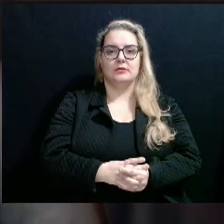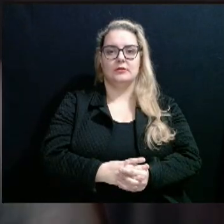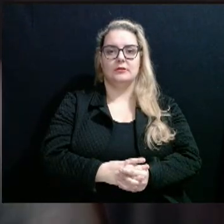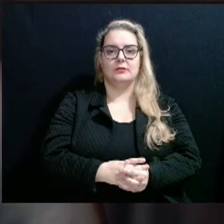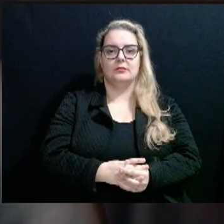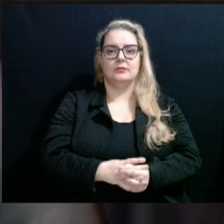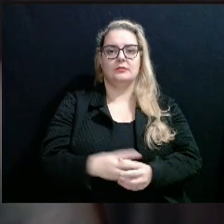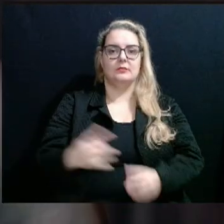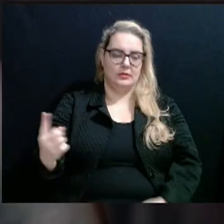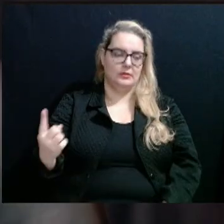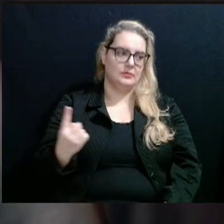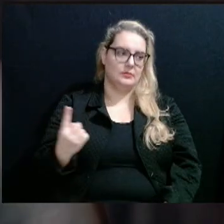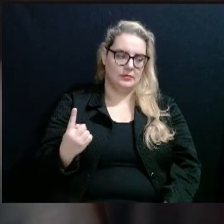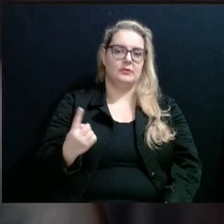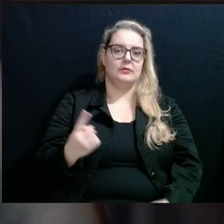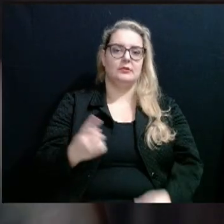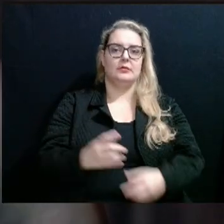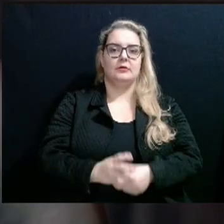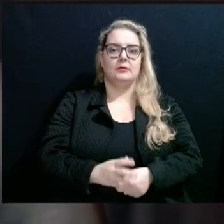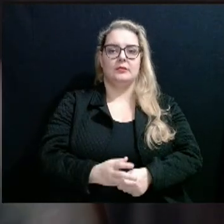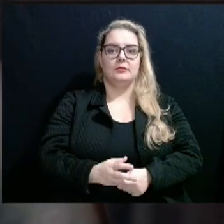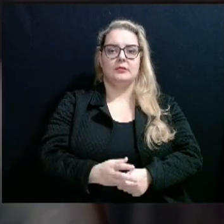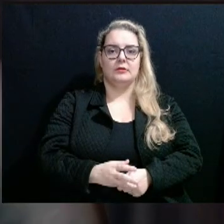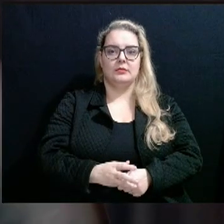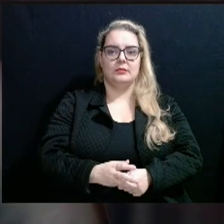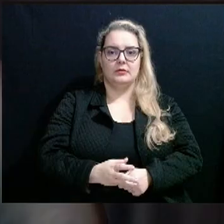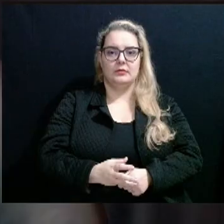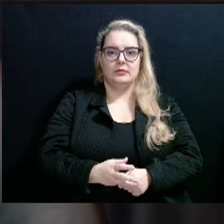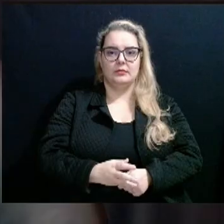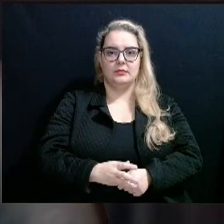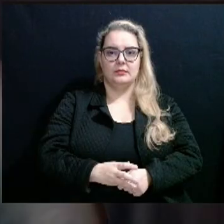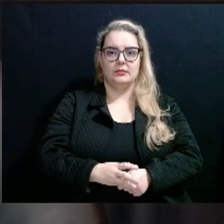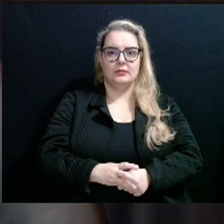que se incluiu, né, fez a inscrição,